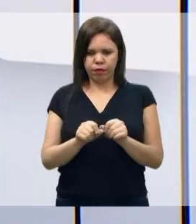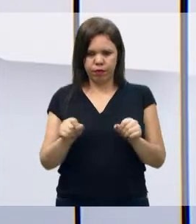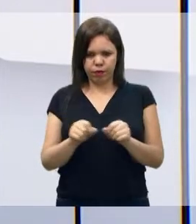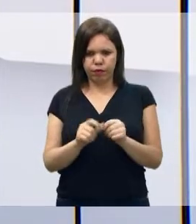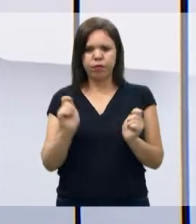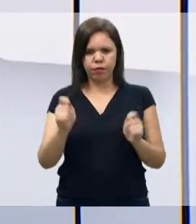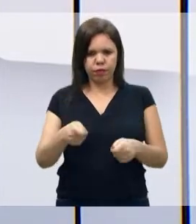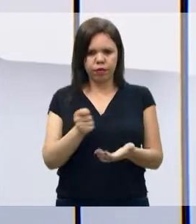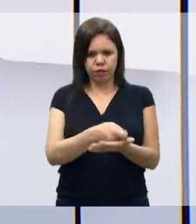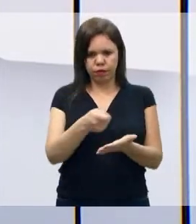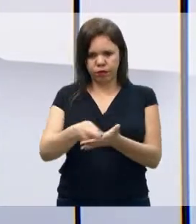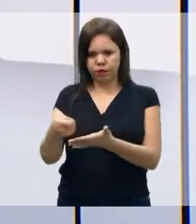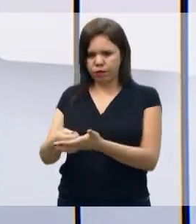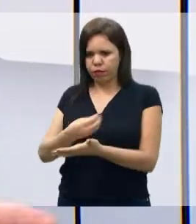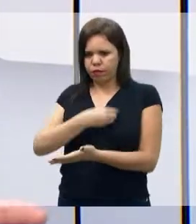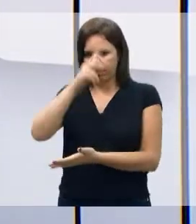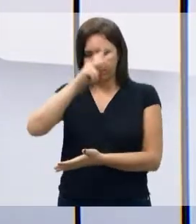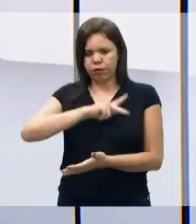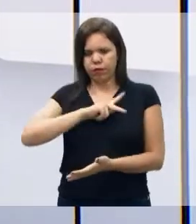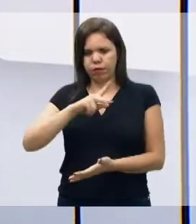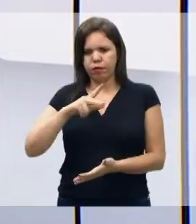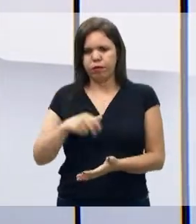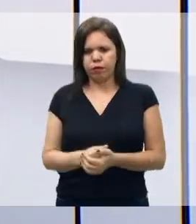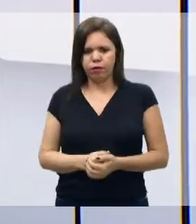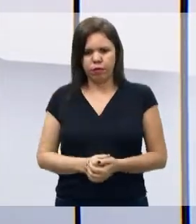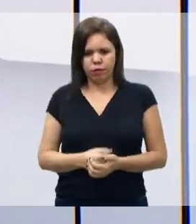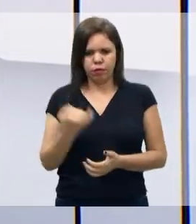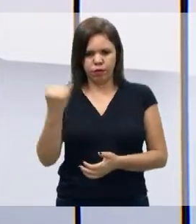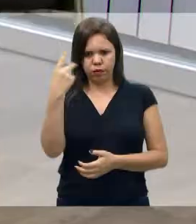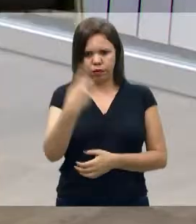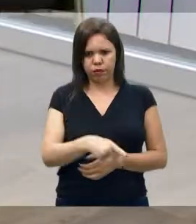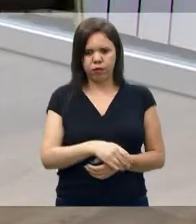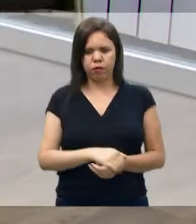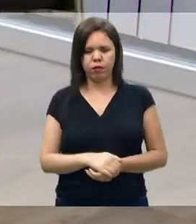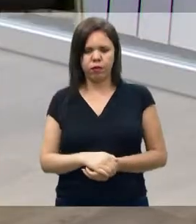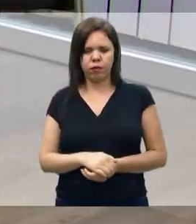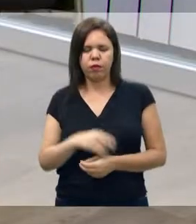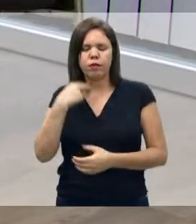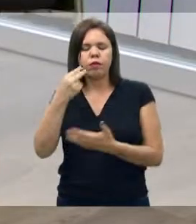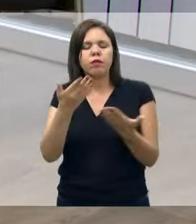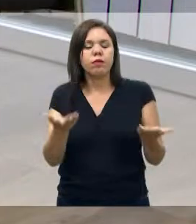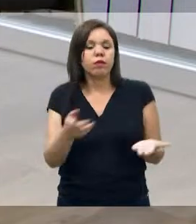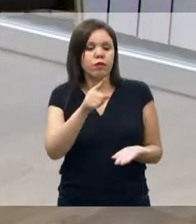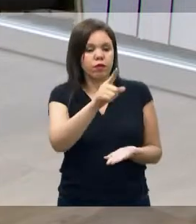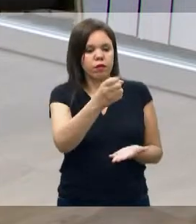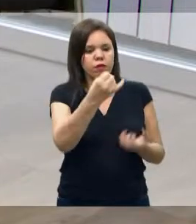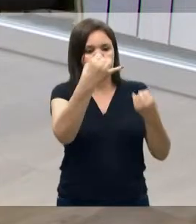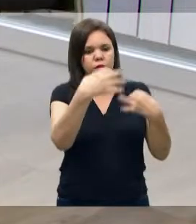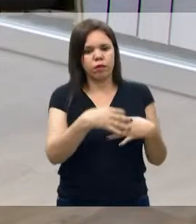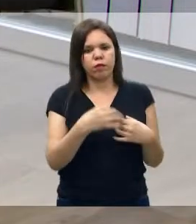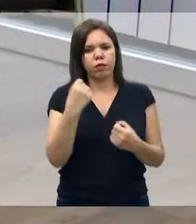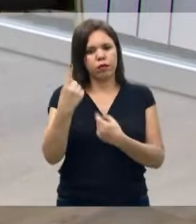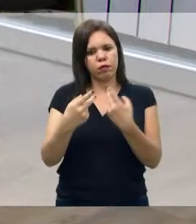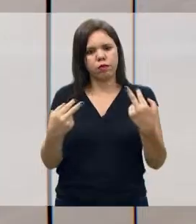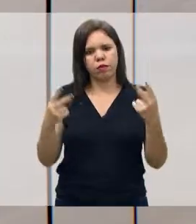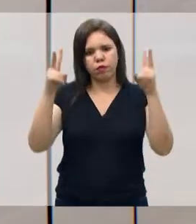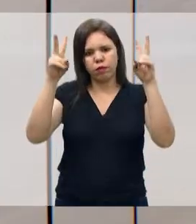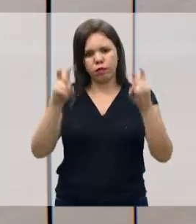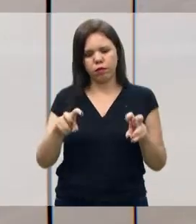uma receita que é digna e importante para ela. Vereador, inclusive, o senhor colocou alguns